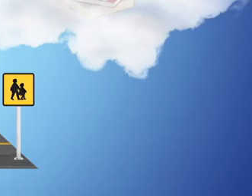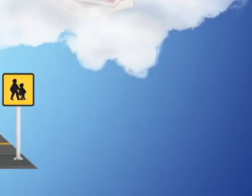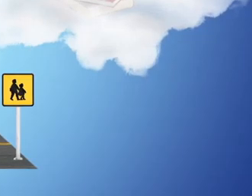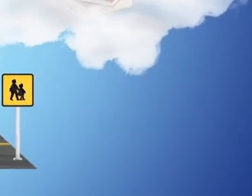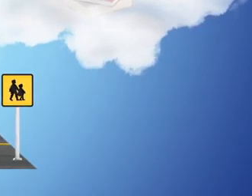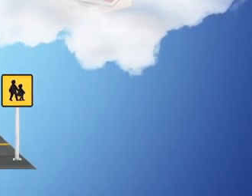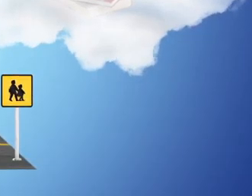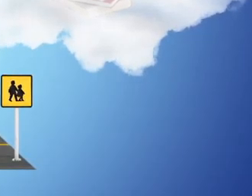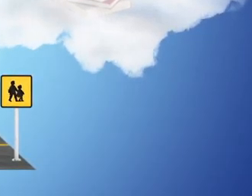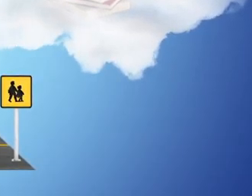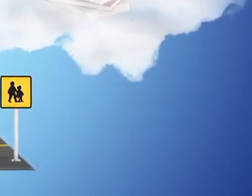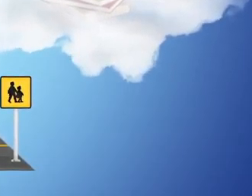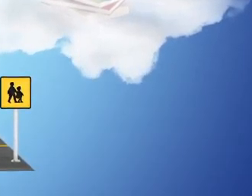Tchau!